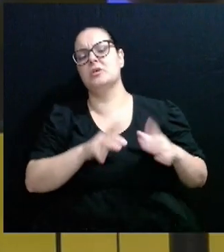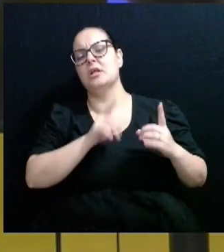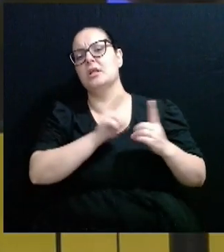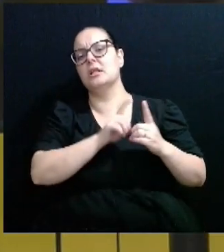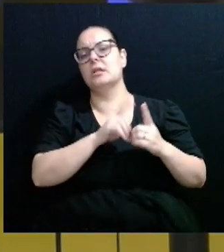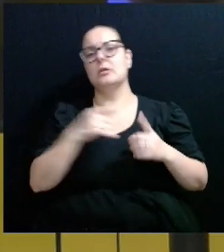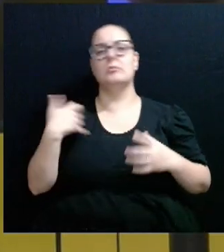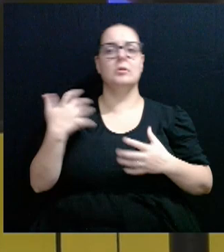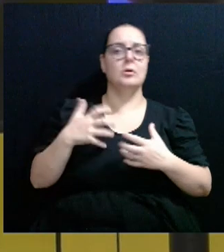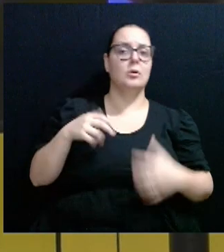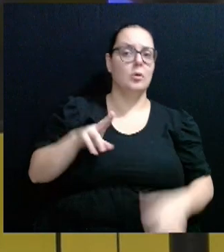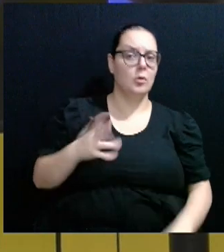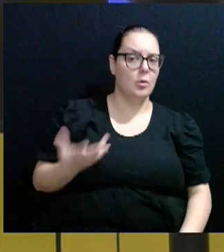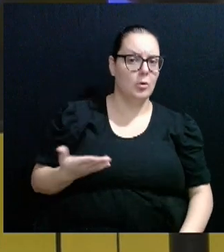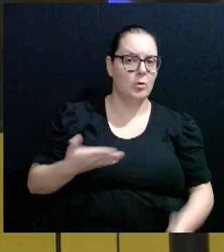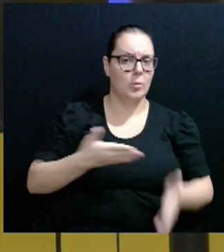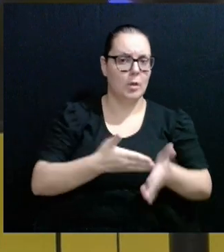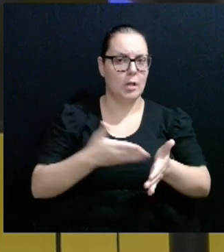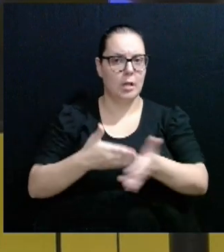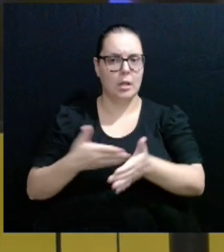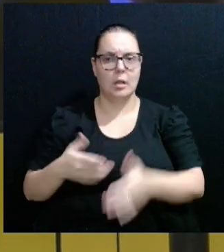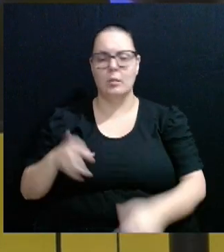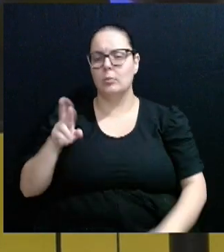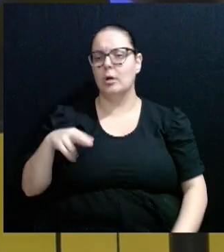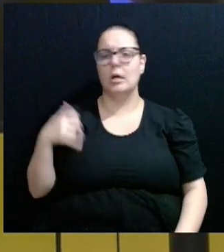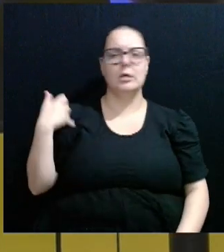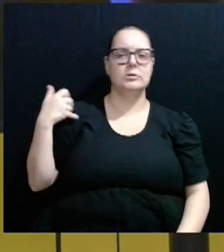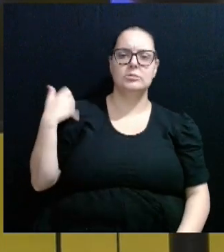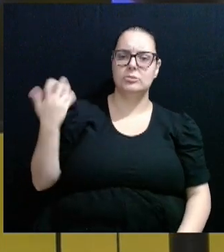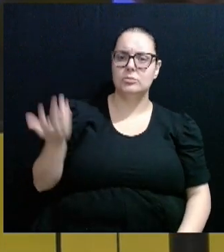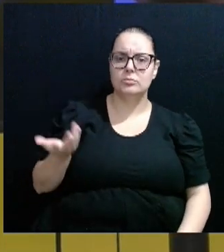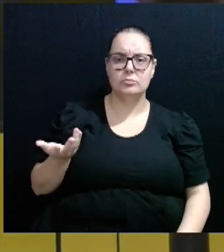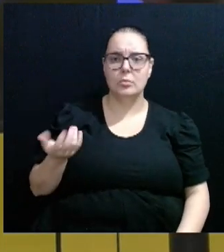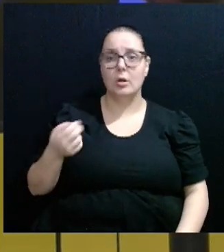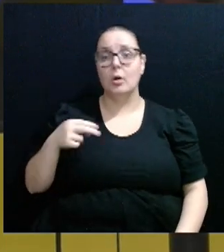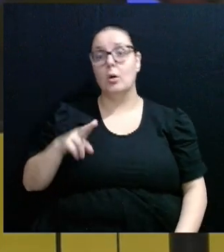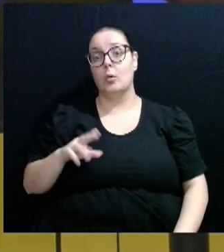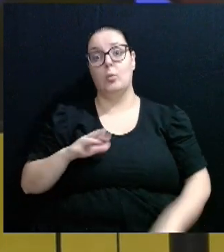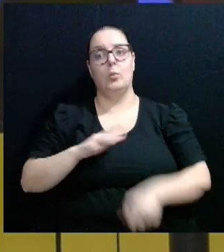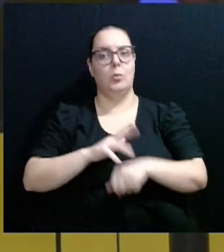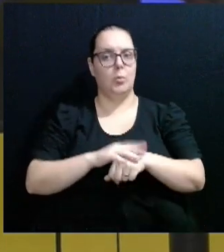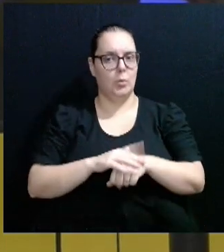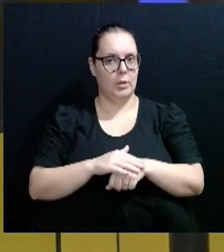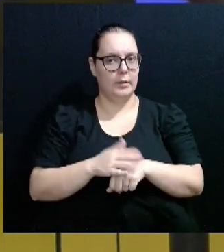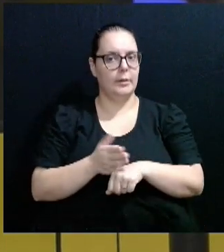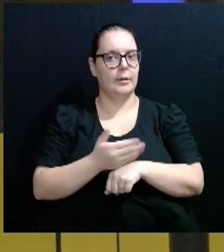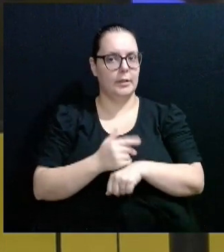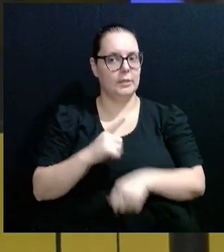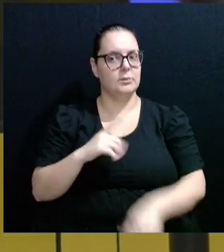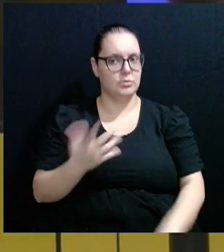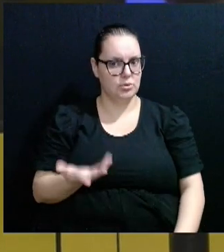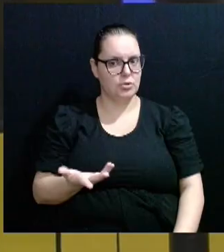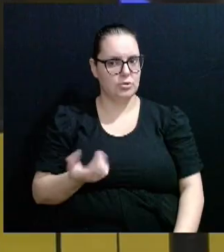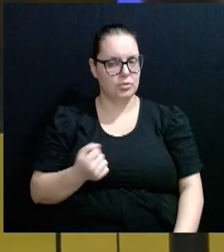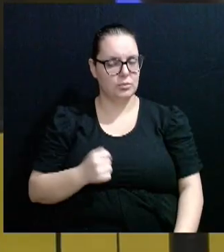impor restrições por conta da idade, né? Ou doenças pré-existentes?